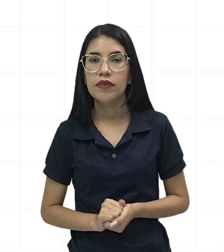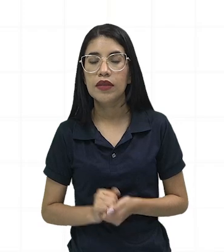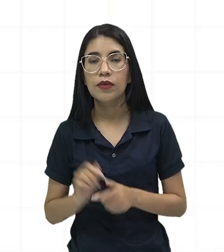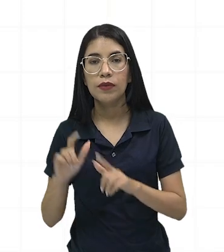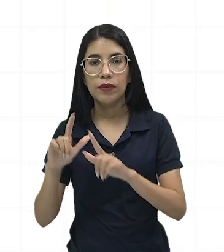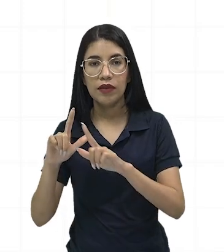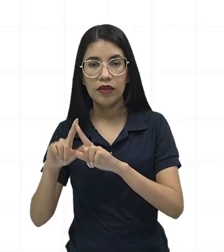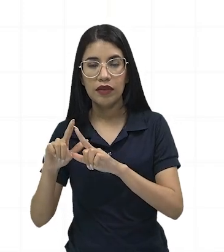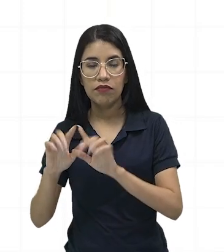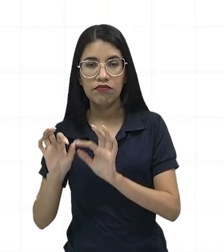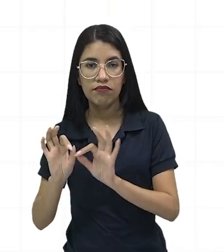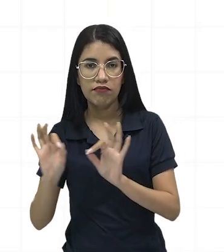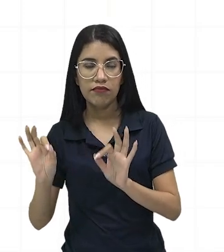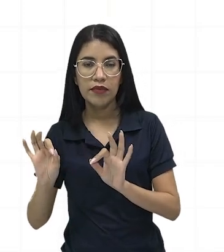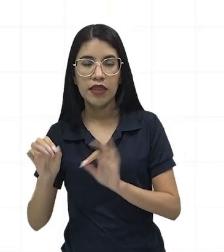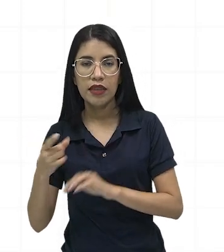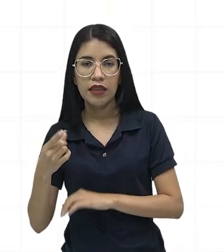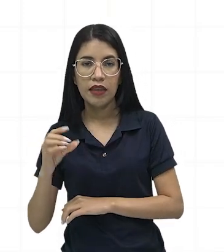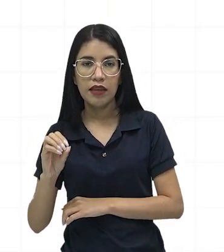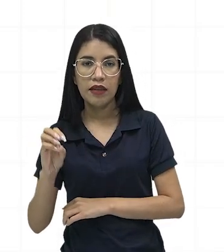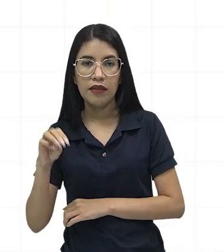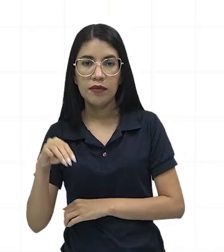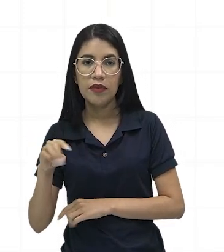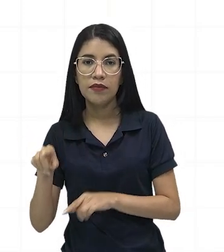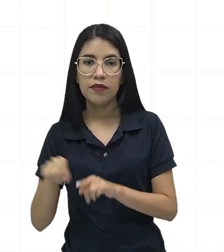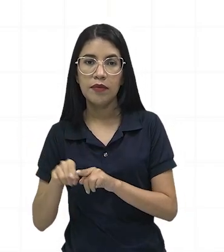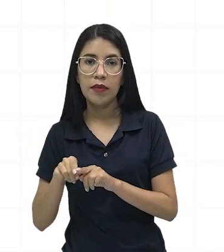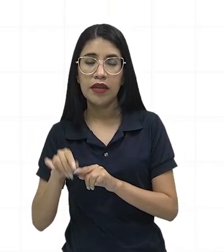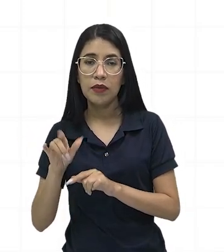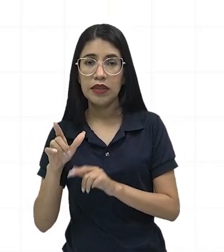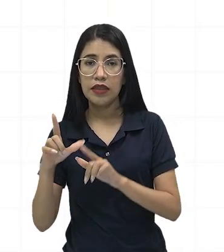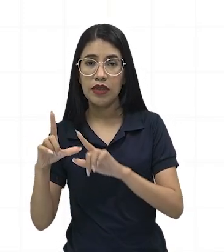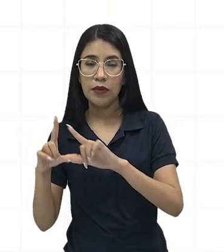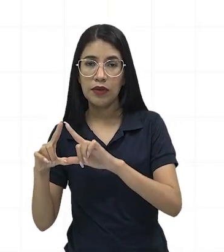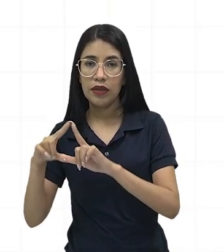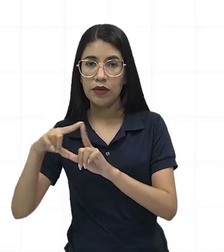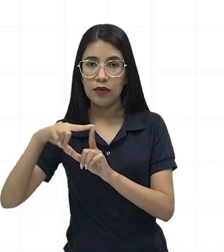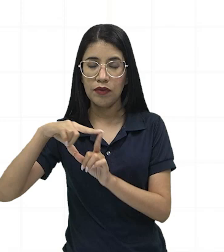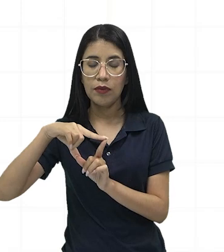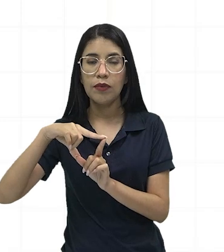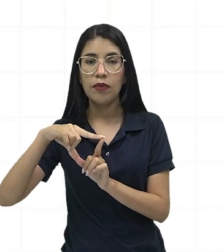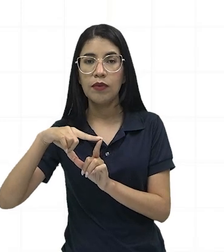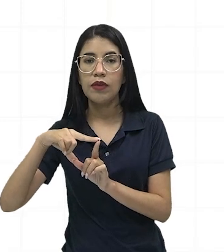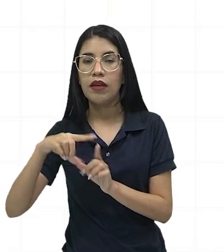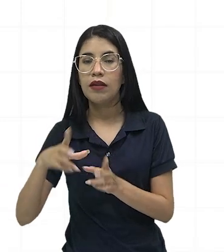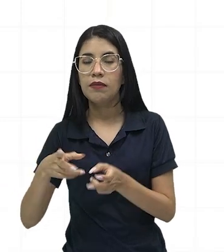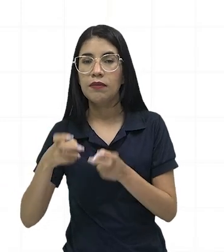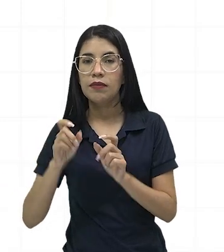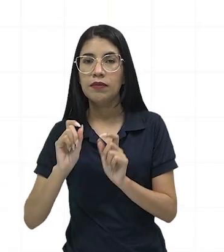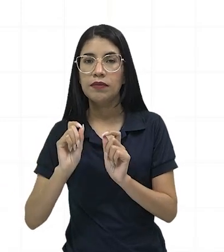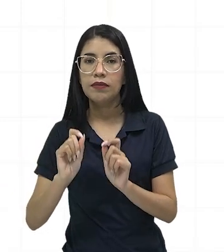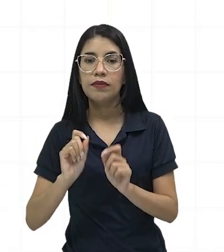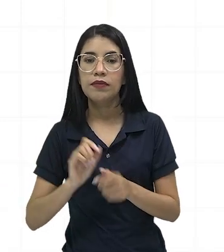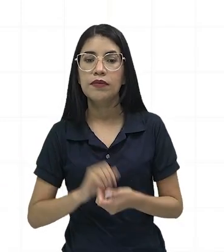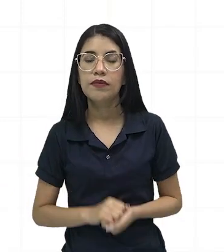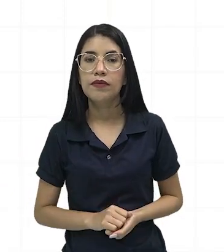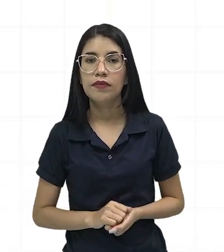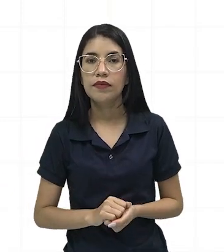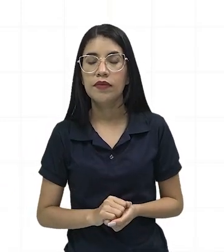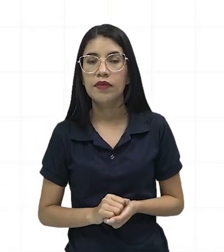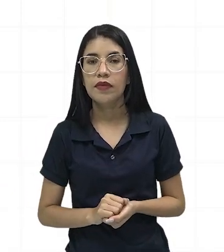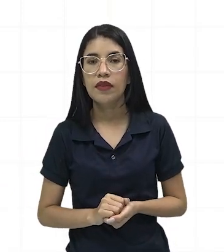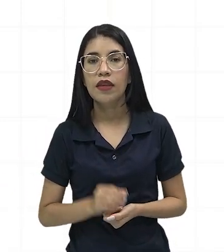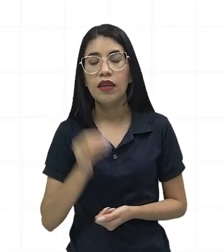10 metros também. Então, se nós rotacionarmos esse triângulo aqui, né, ou o outro, nós